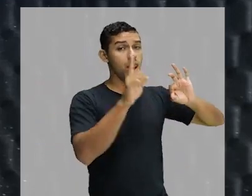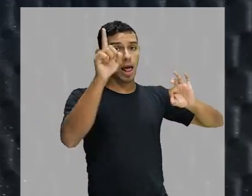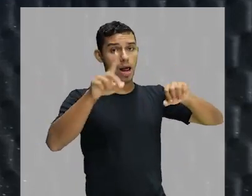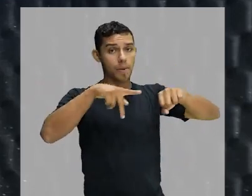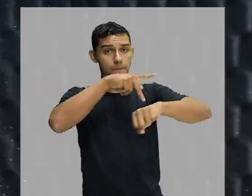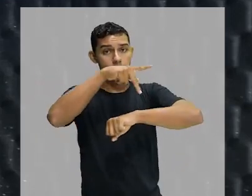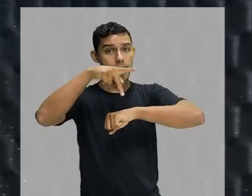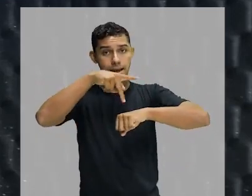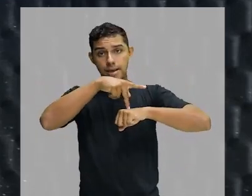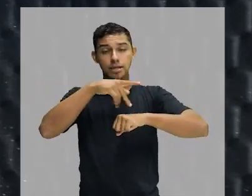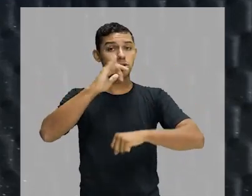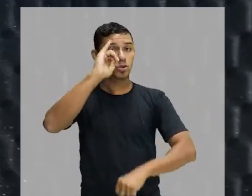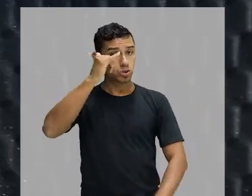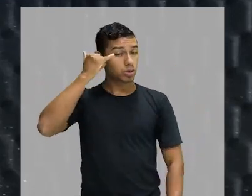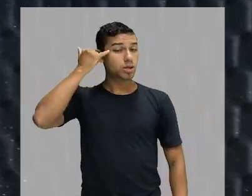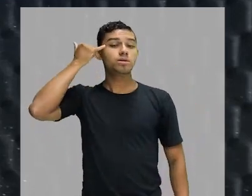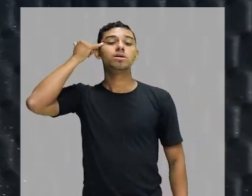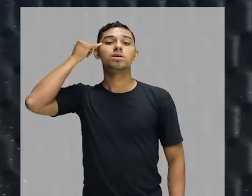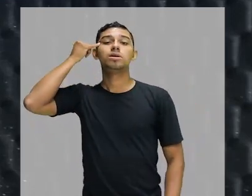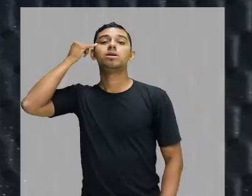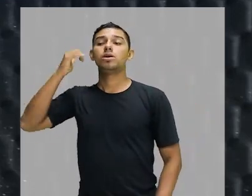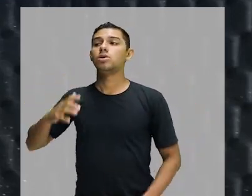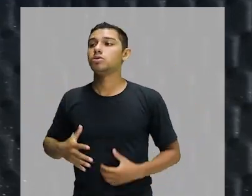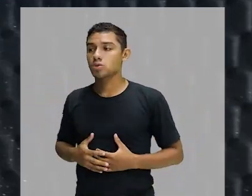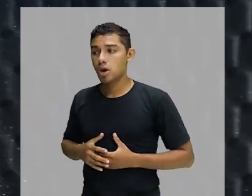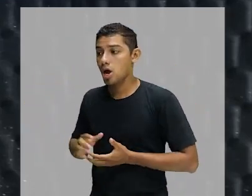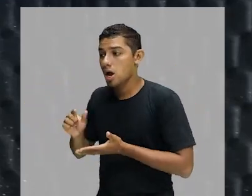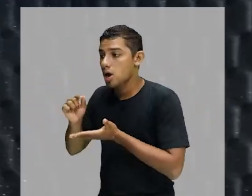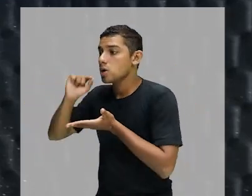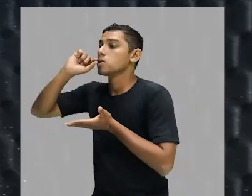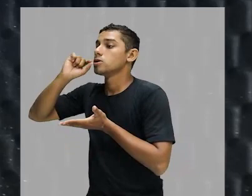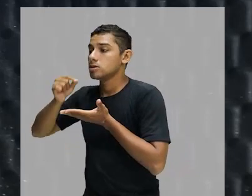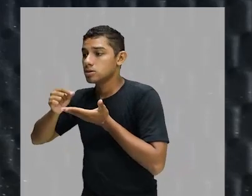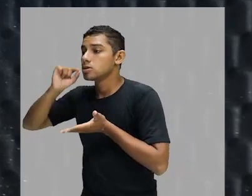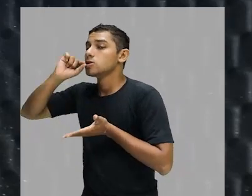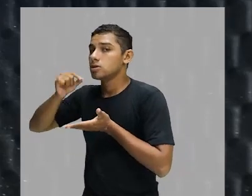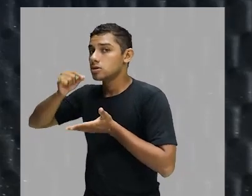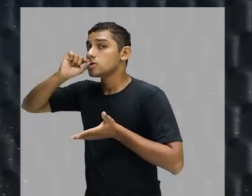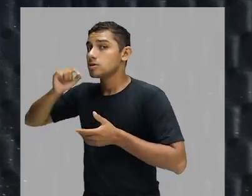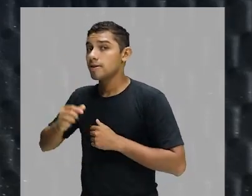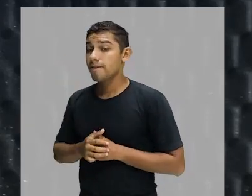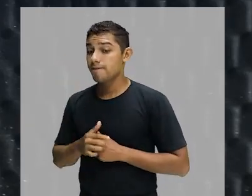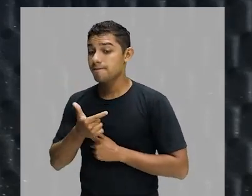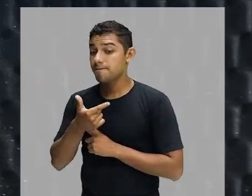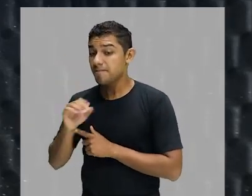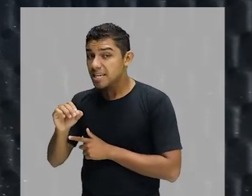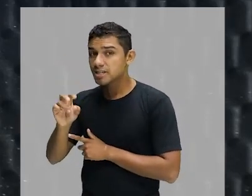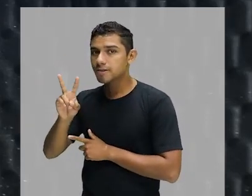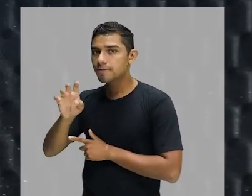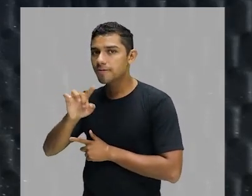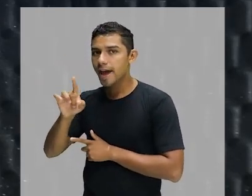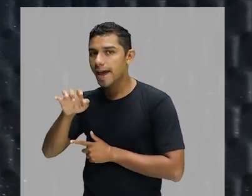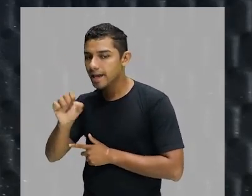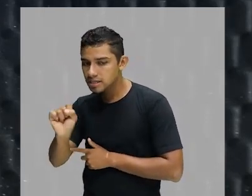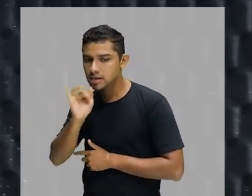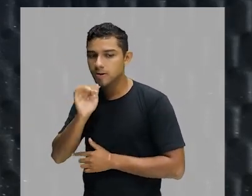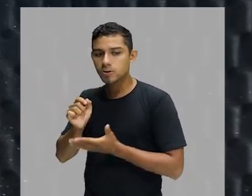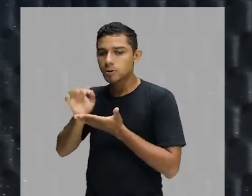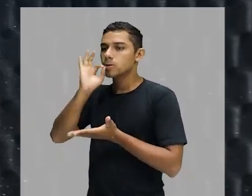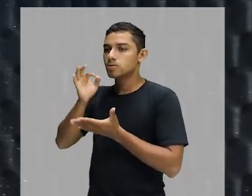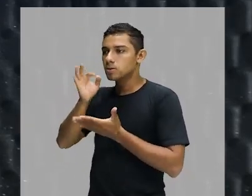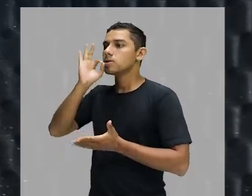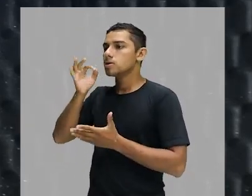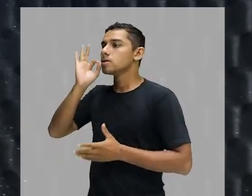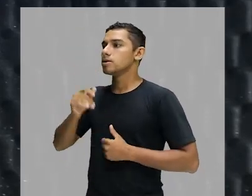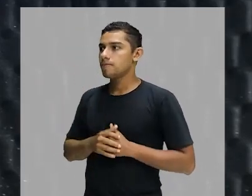20 copinhos de café antes da prova dela. O café, a cafeína, é uma espécie de energético, tá certo? Mas